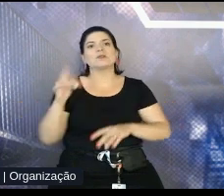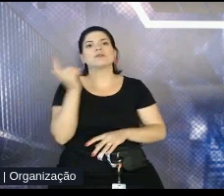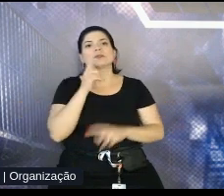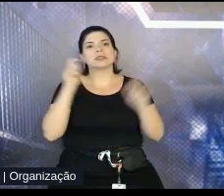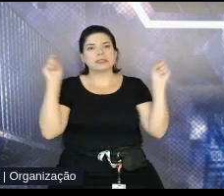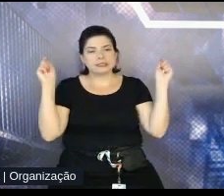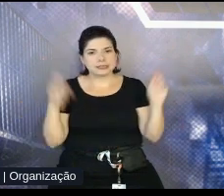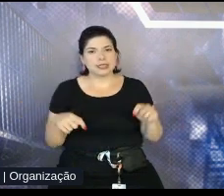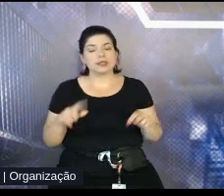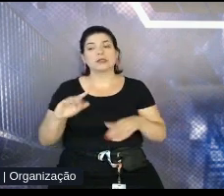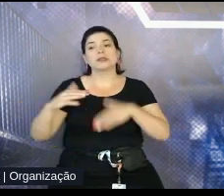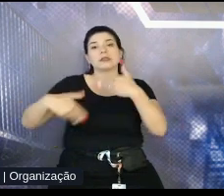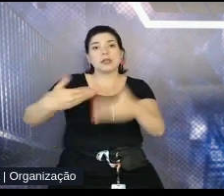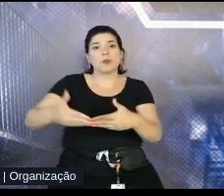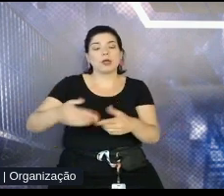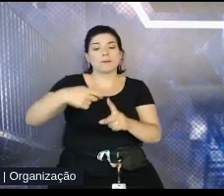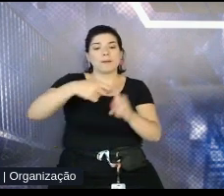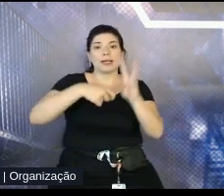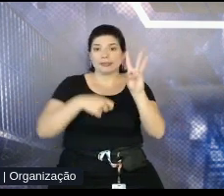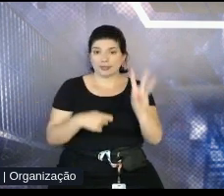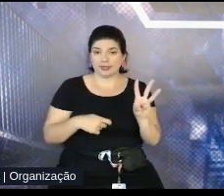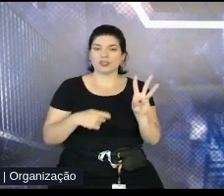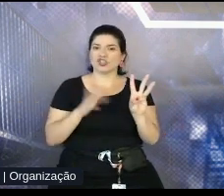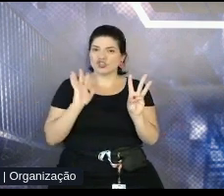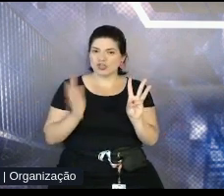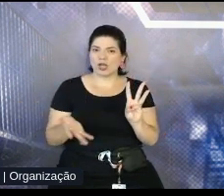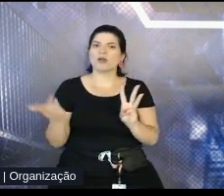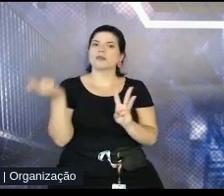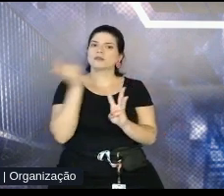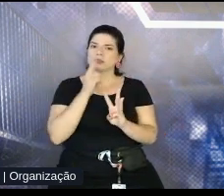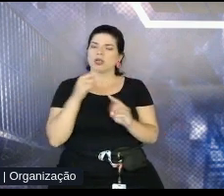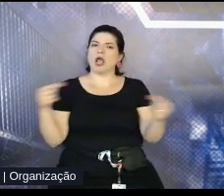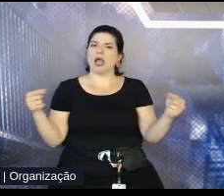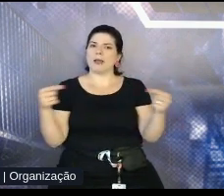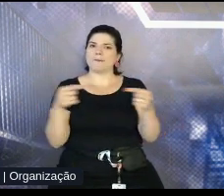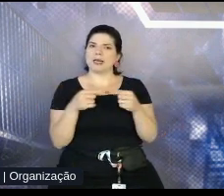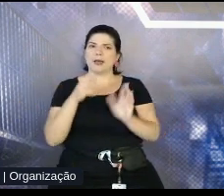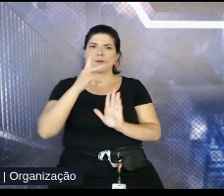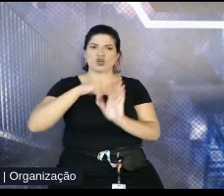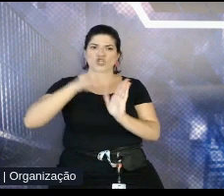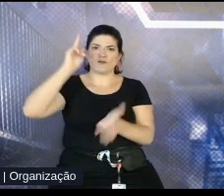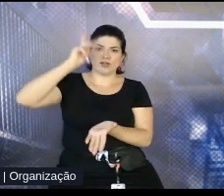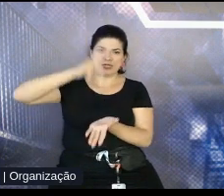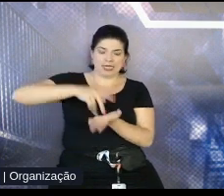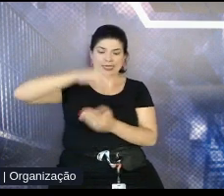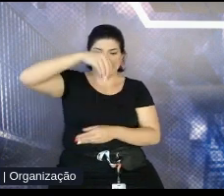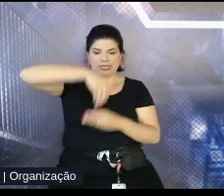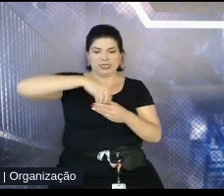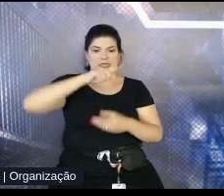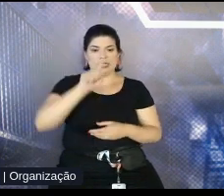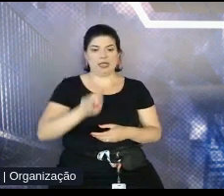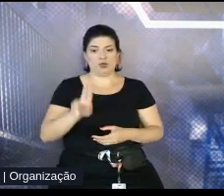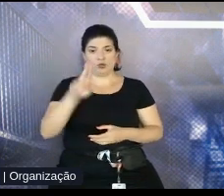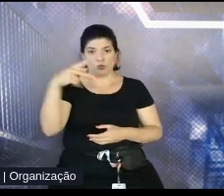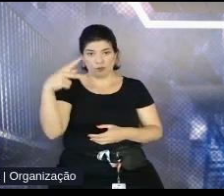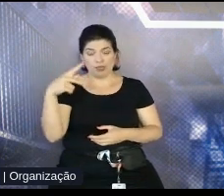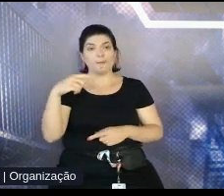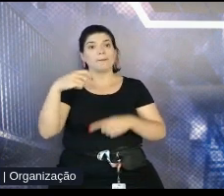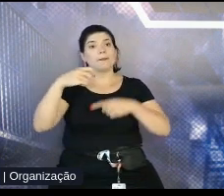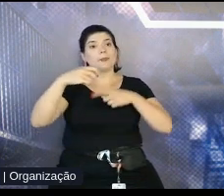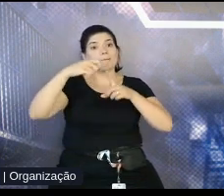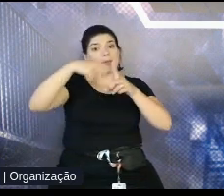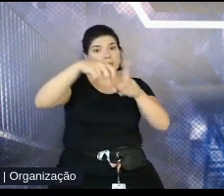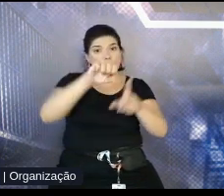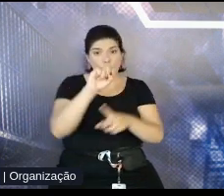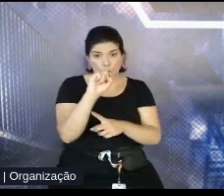e posteriormente 3 meses já aplicado a projetos reais da ZUP, e após essa formação de 8 meses, as